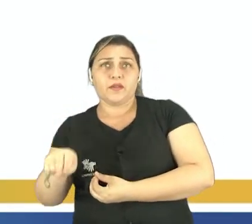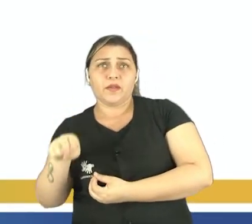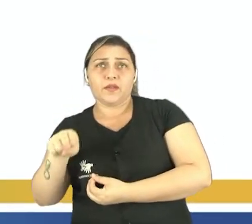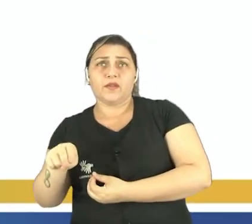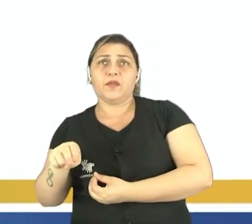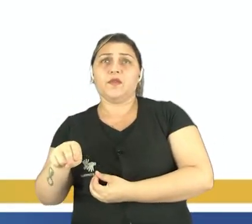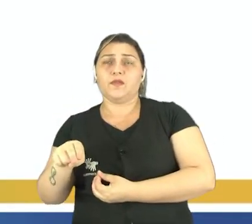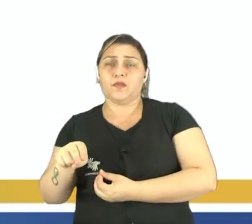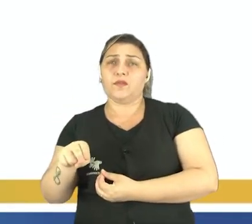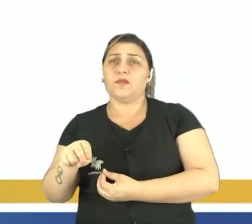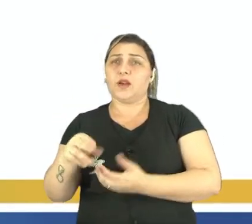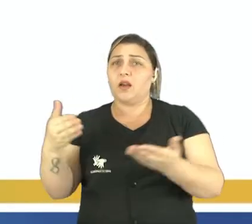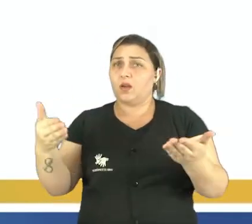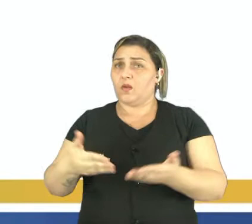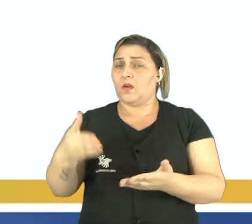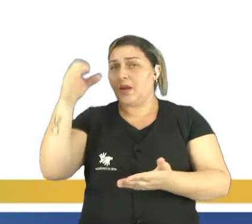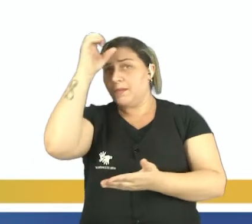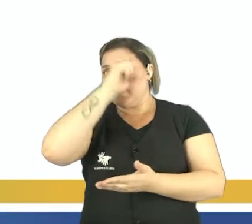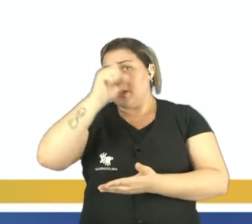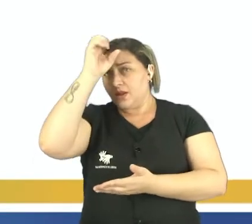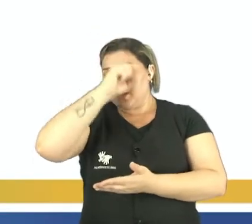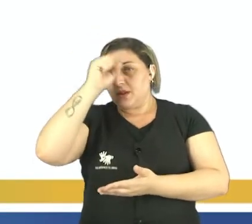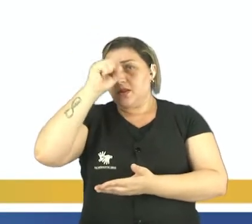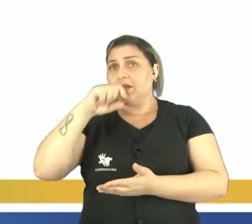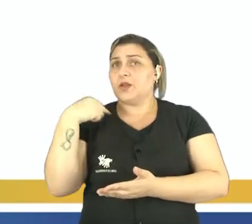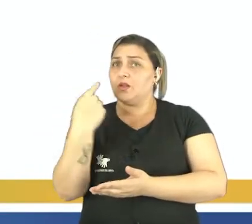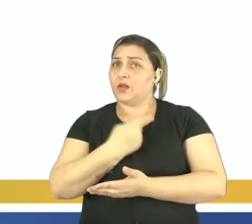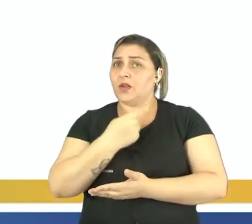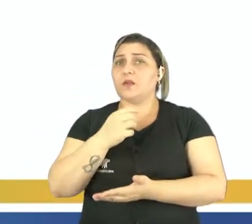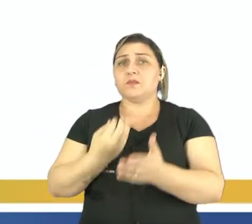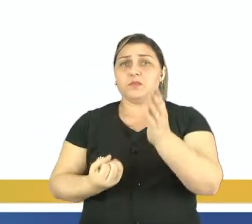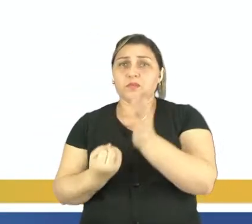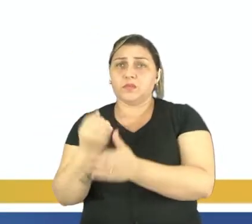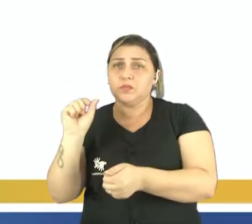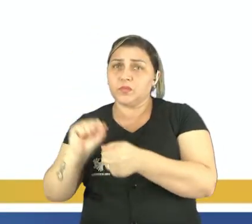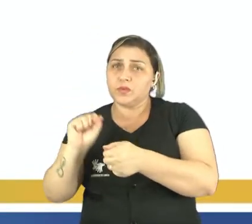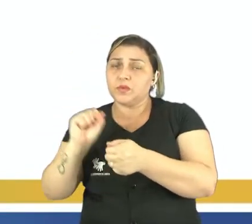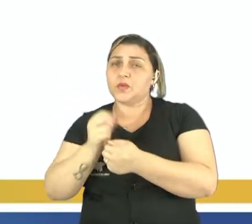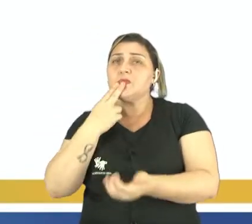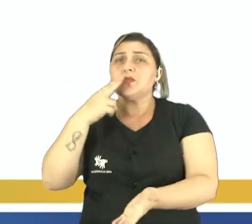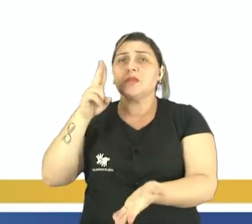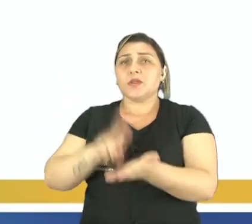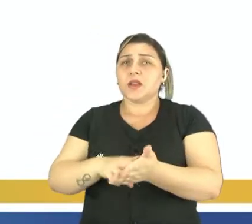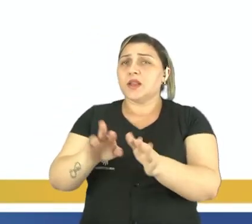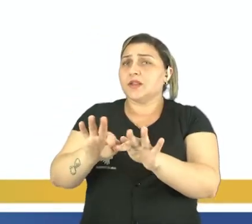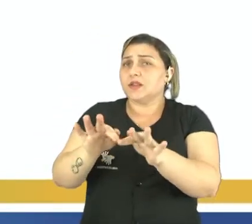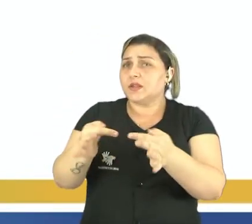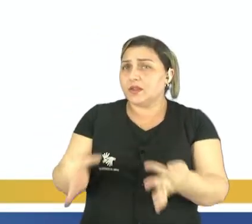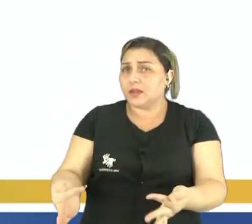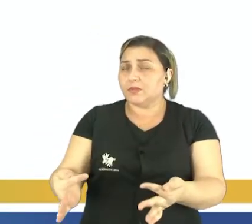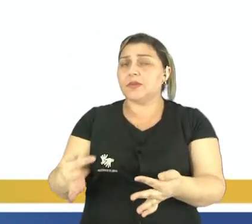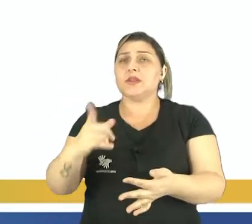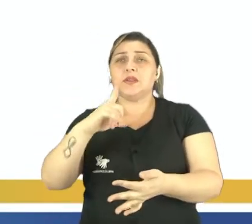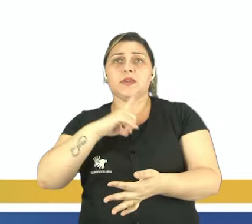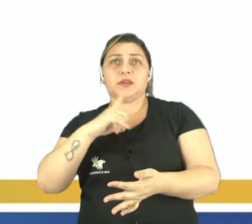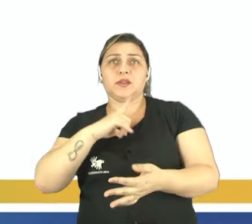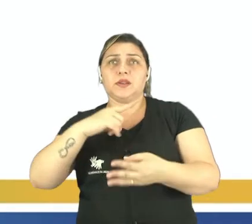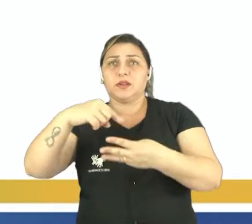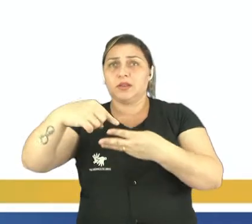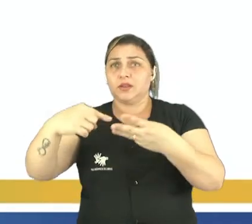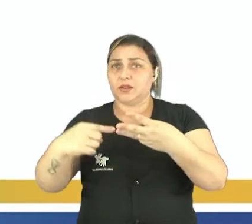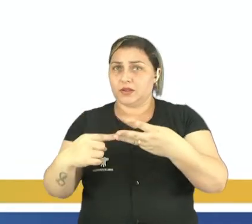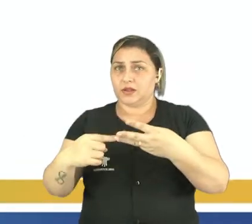vai agora aprender como nós podemos produzir uma carta. É uma maneira muito simples, ela tem apenas